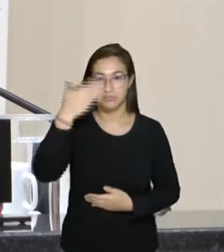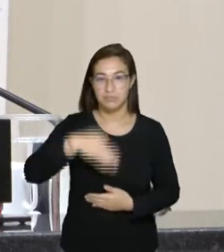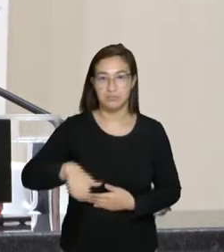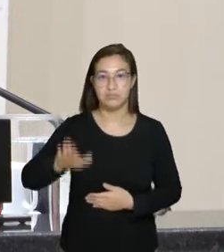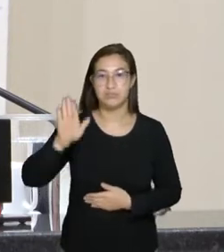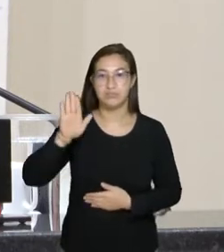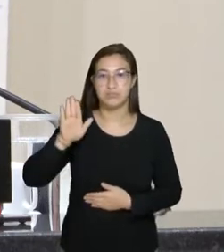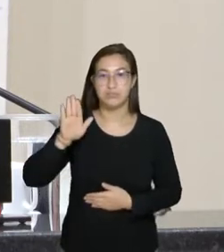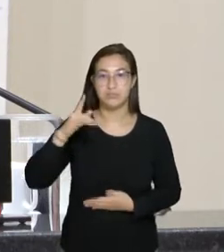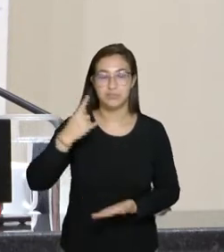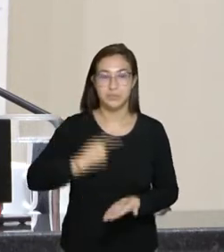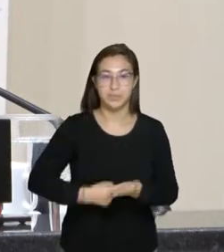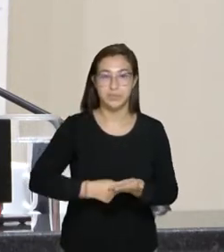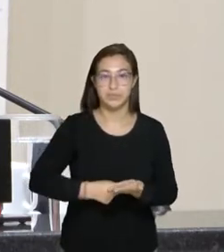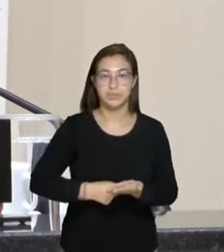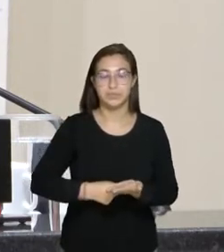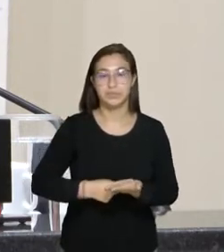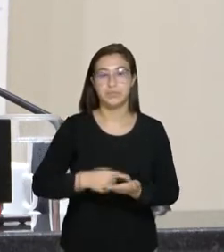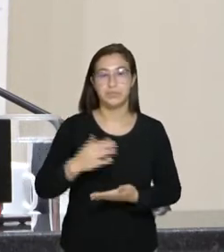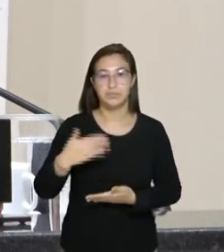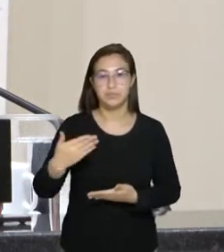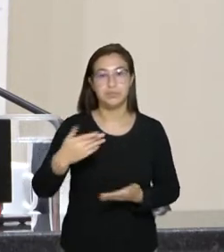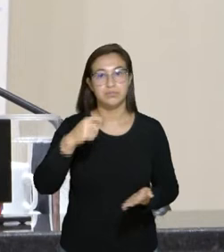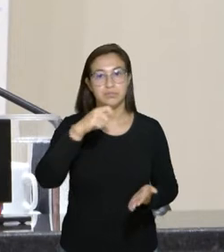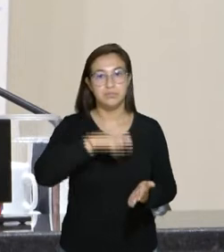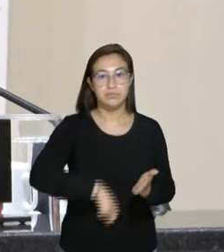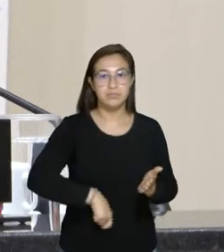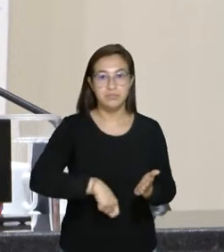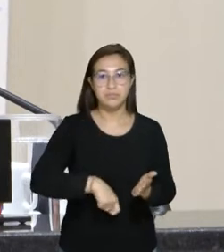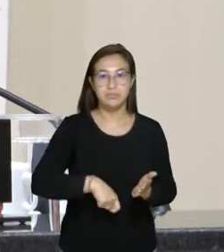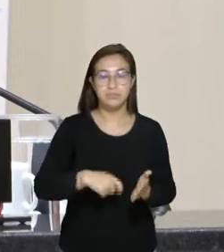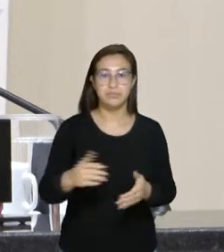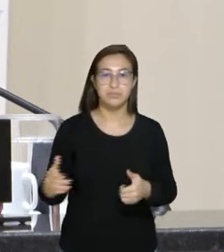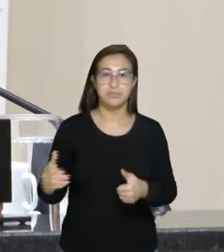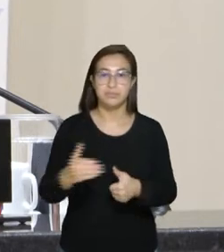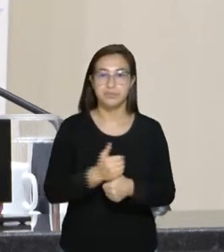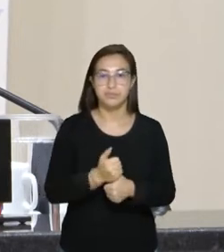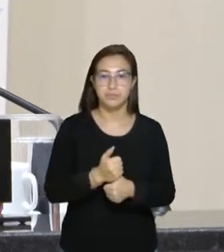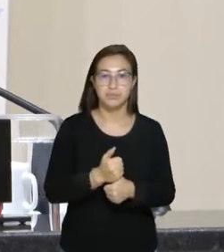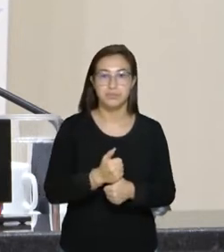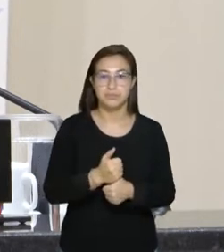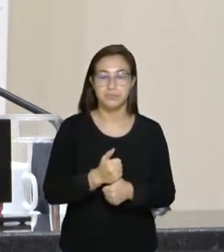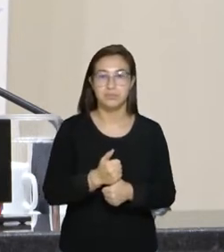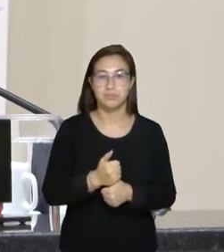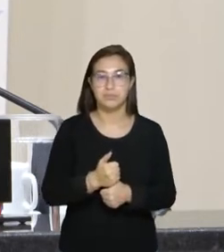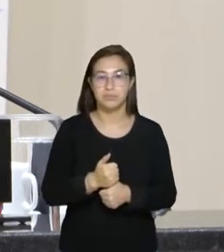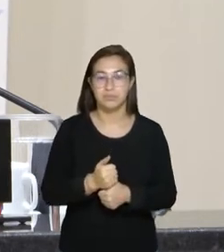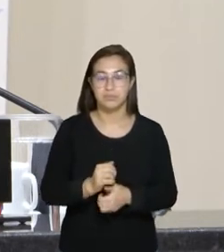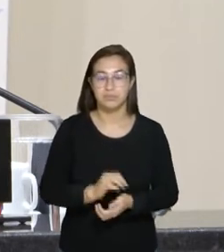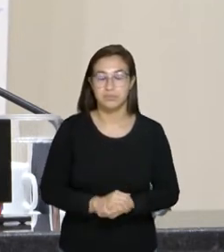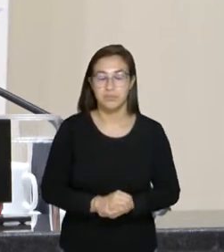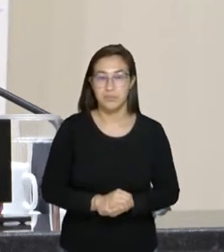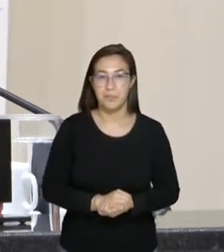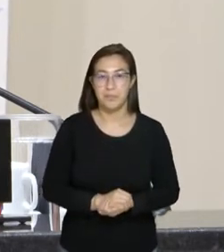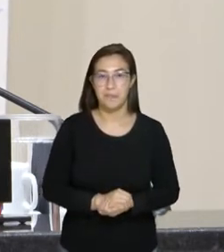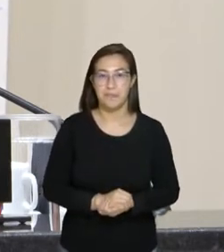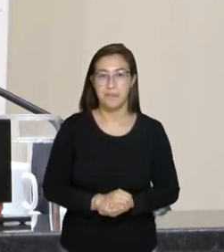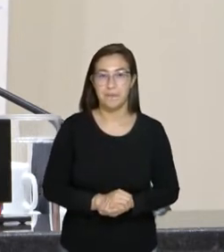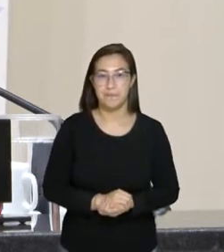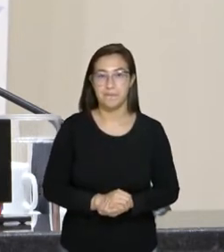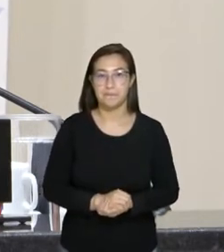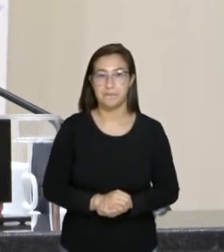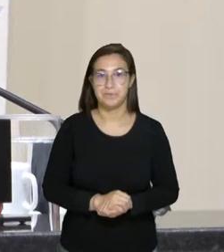com posterior assinatura do termo de posse e concedeu a palavra